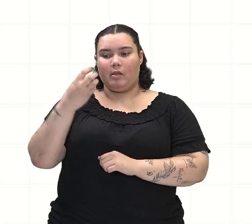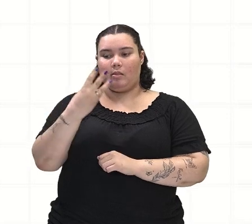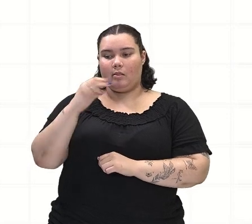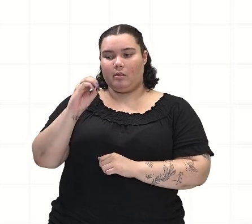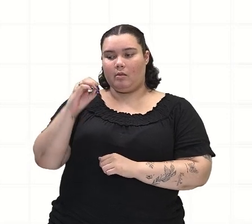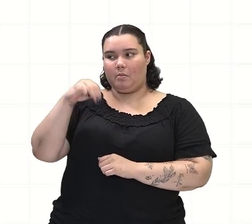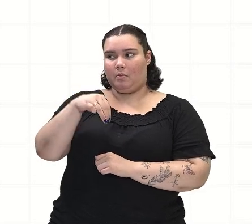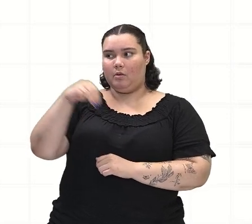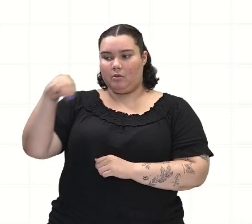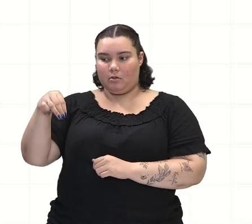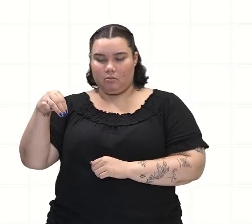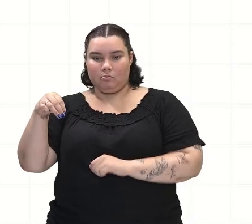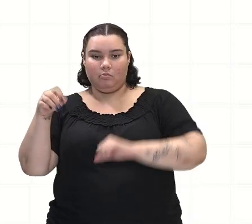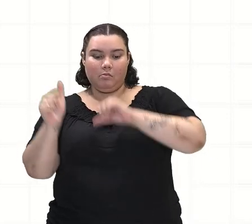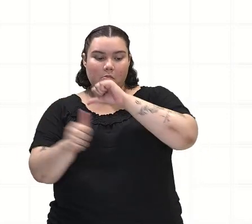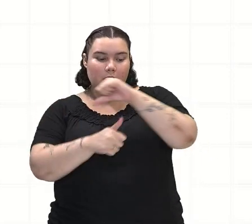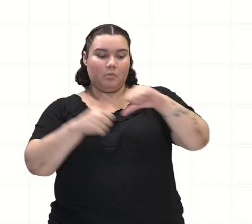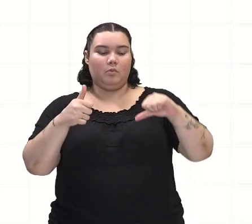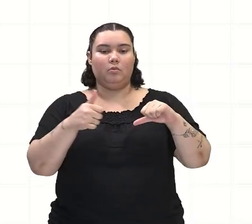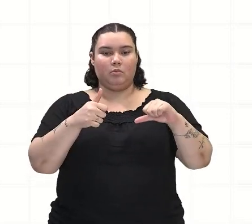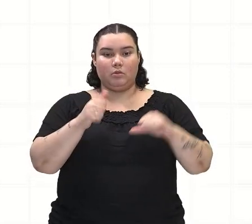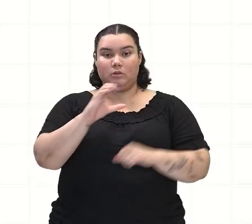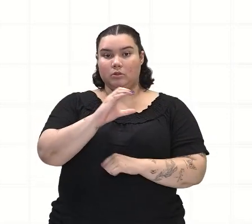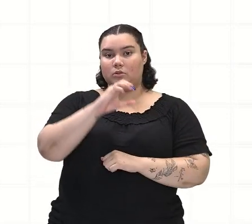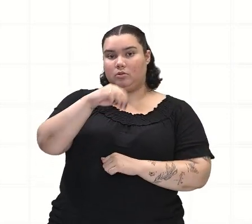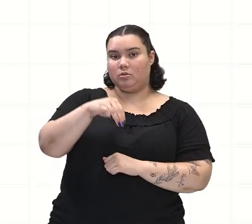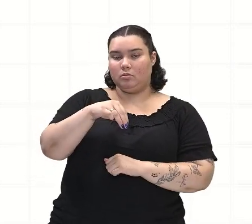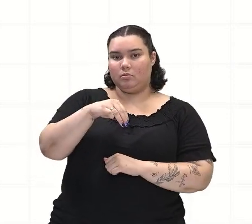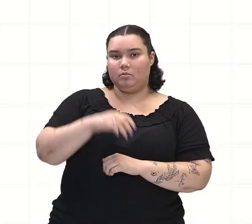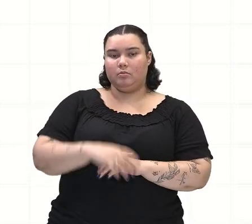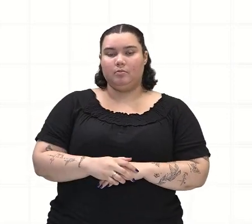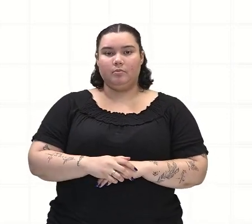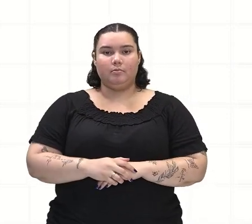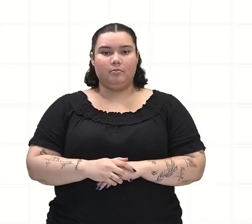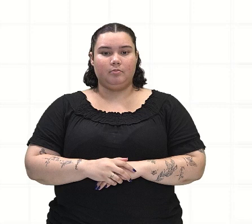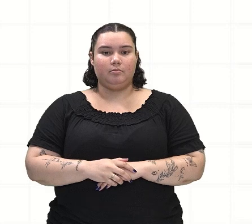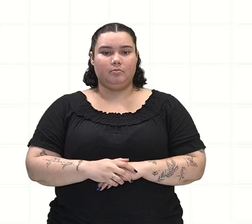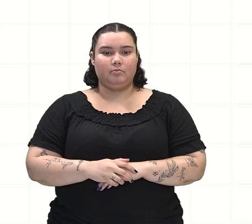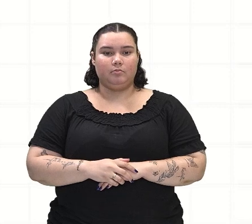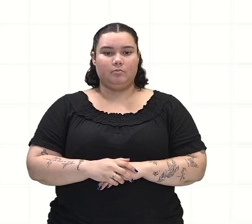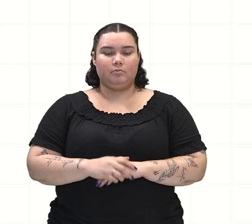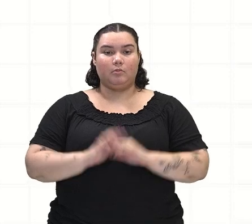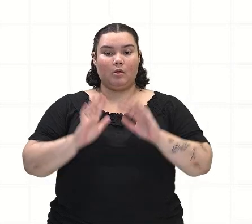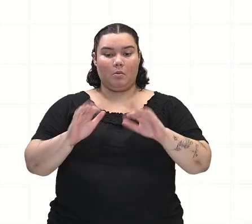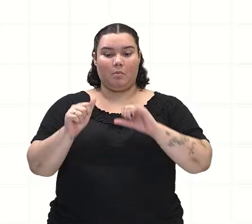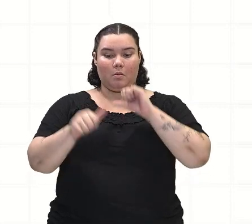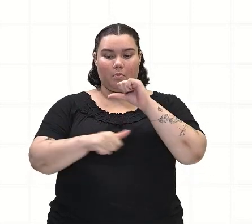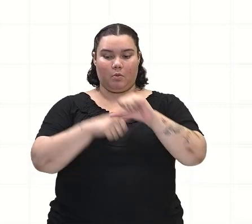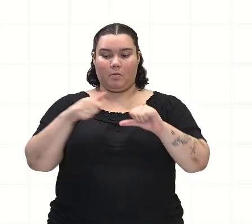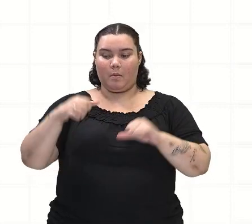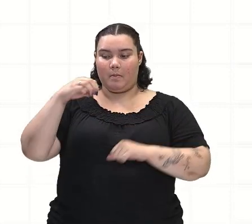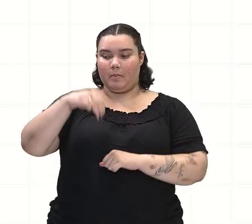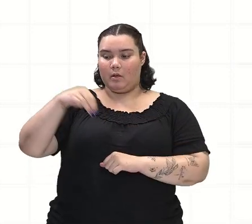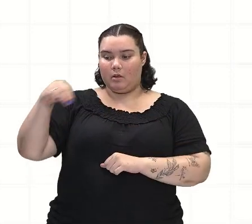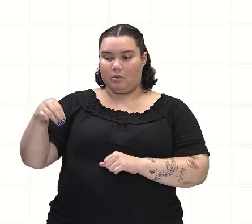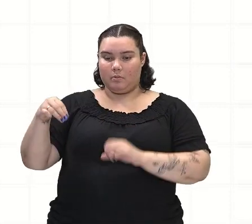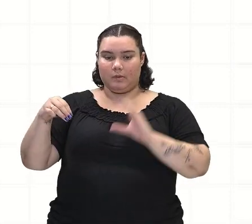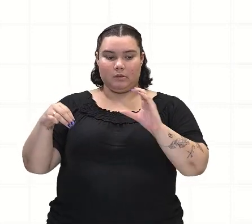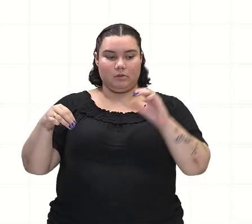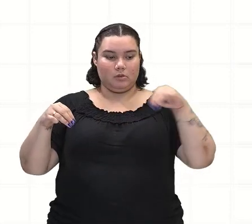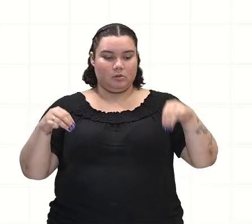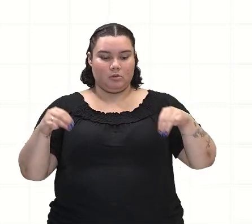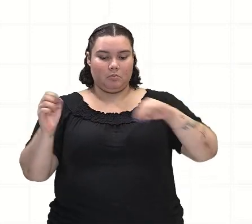aqui, 30 milímetros, para centímetros. E aí, para eu transformar de milímetro para